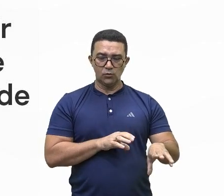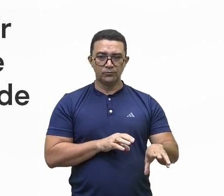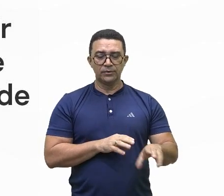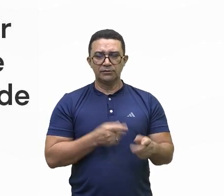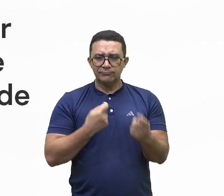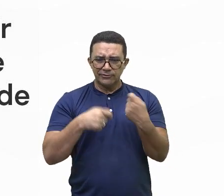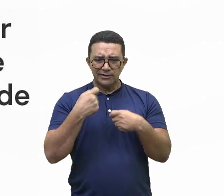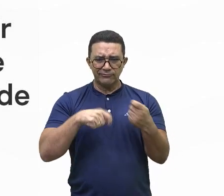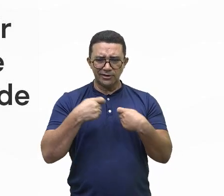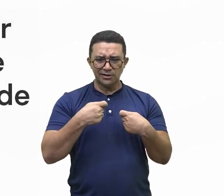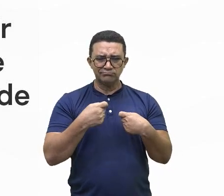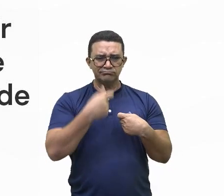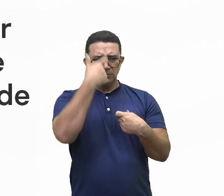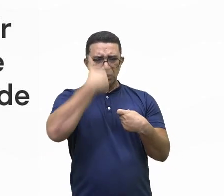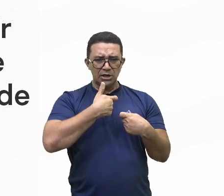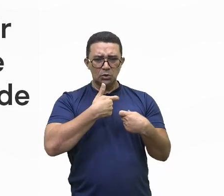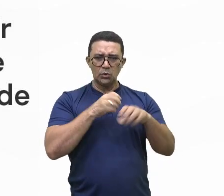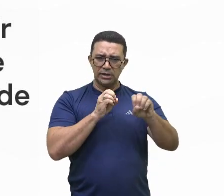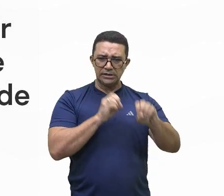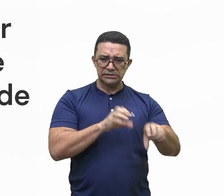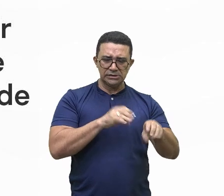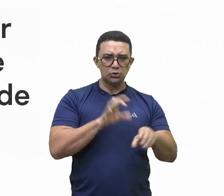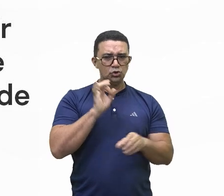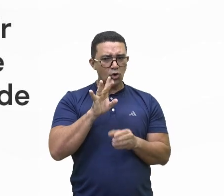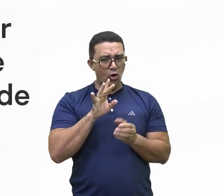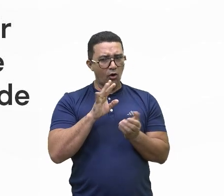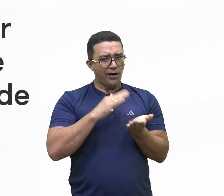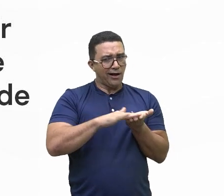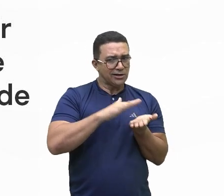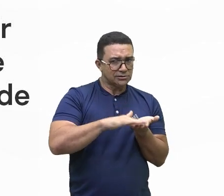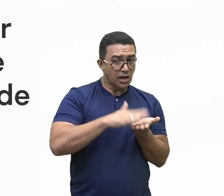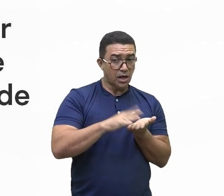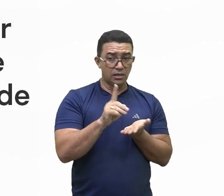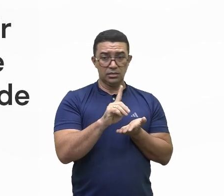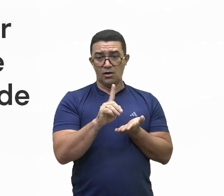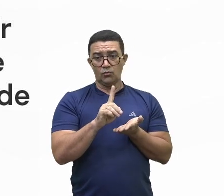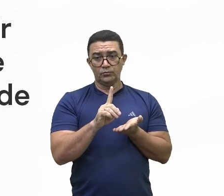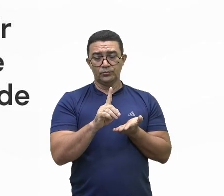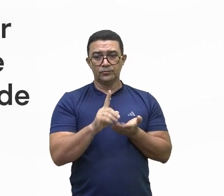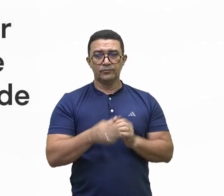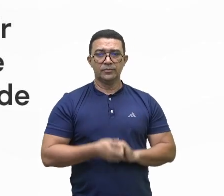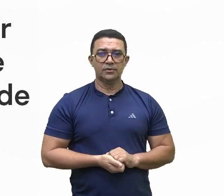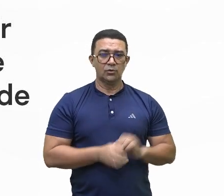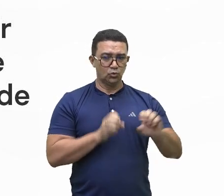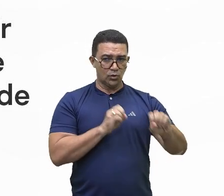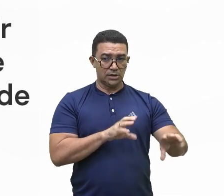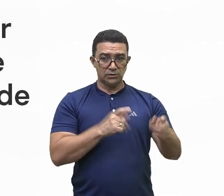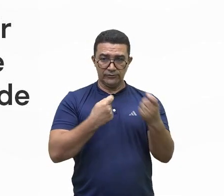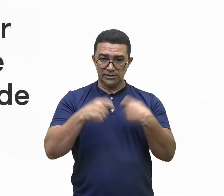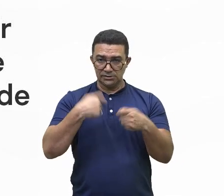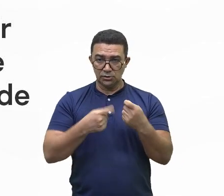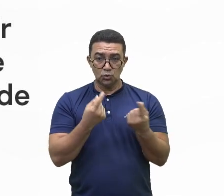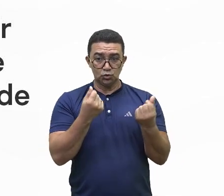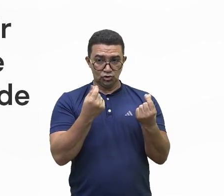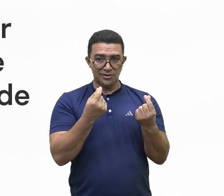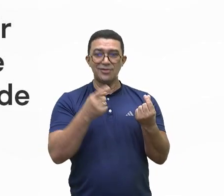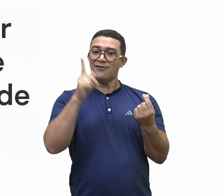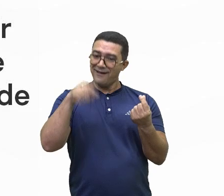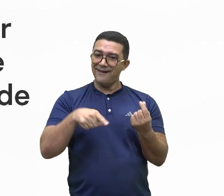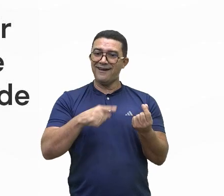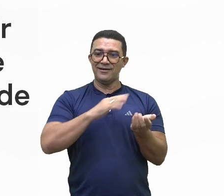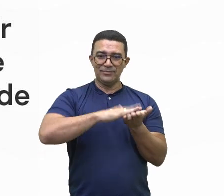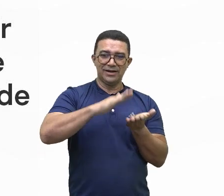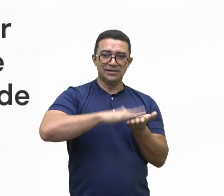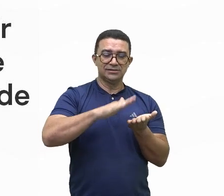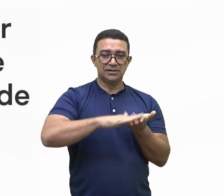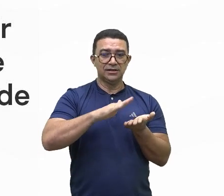ensinando a vocês simplesmente a não gastar. Não é isso, educação financeira não é isso. O dinheiro, ele foi feito para gastar, ele